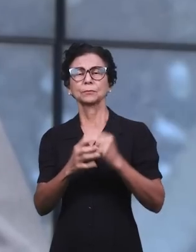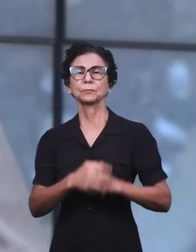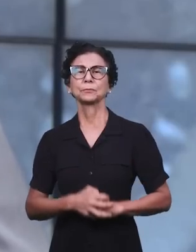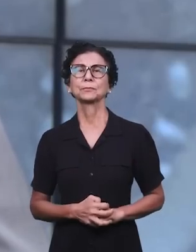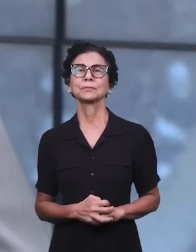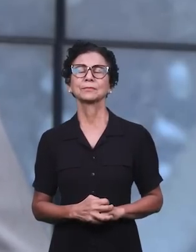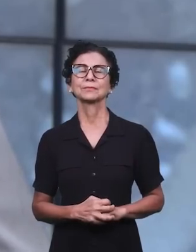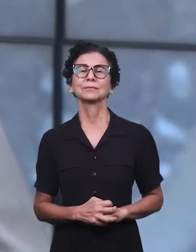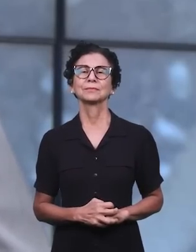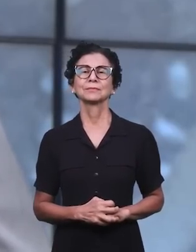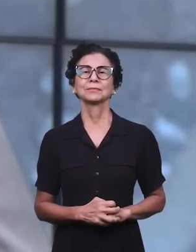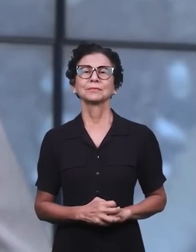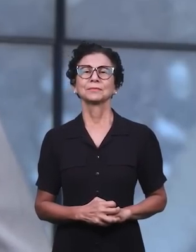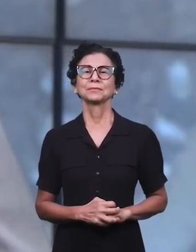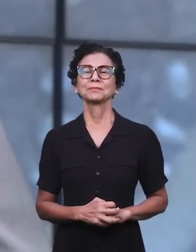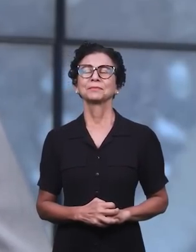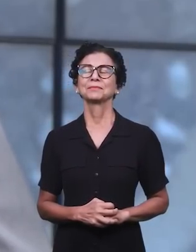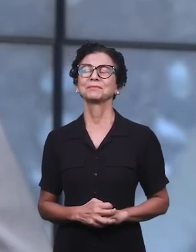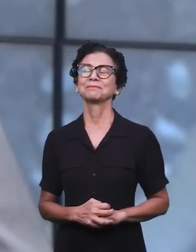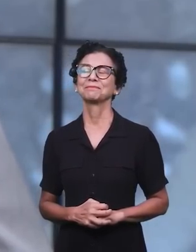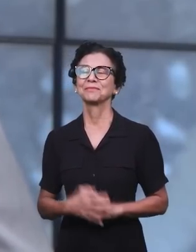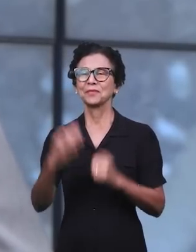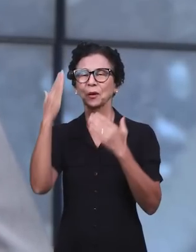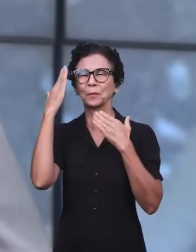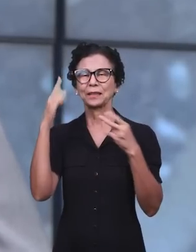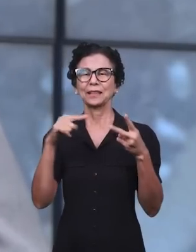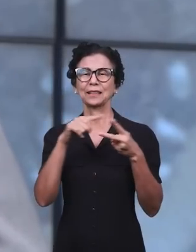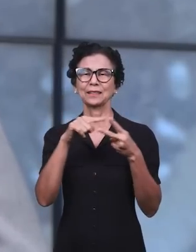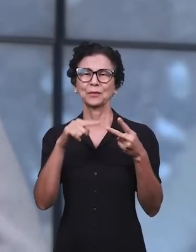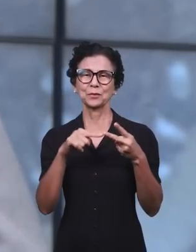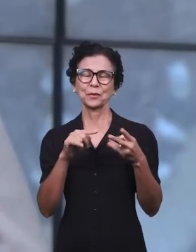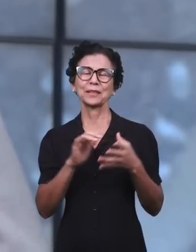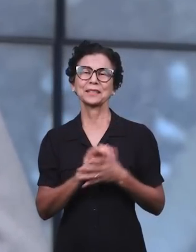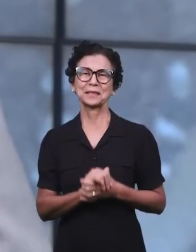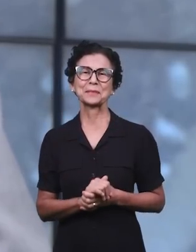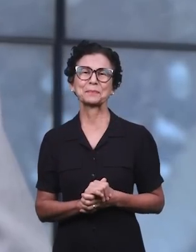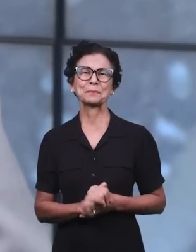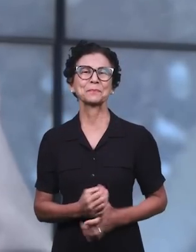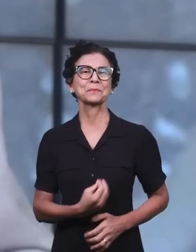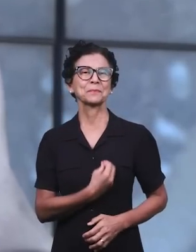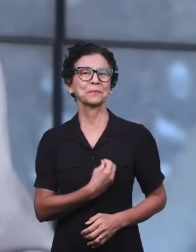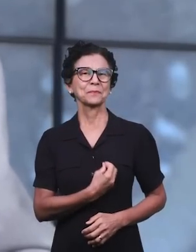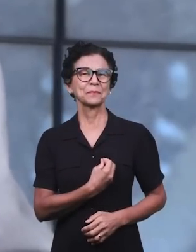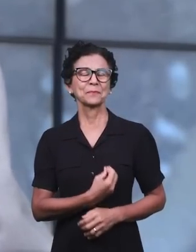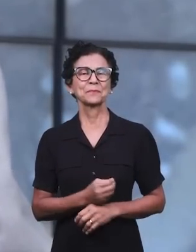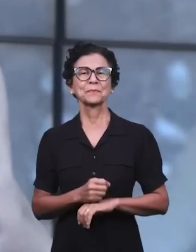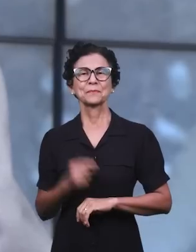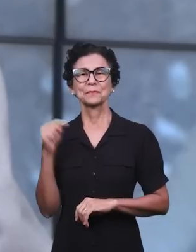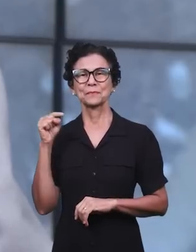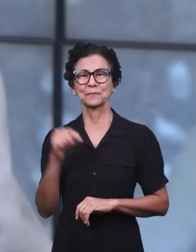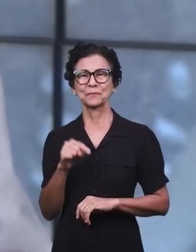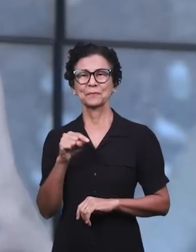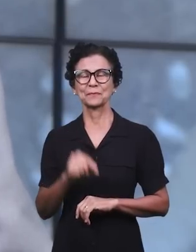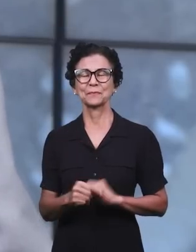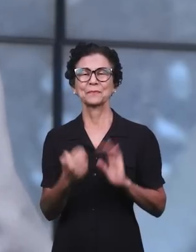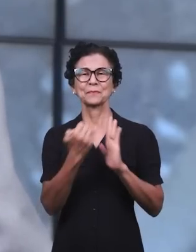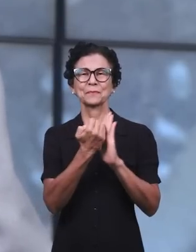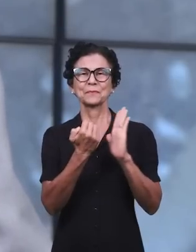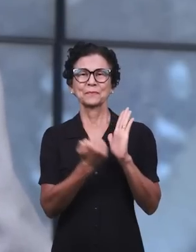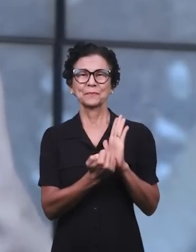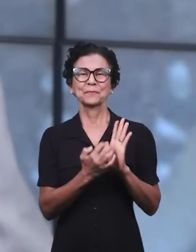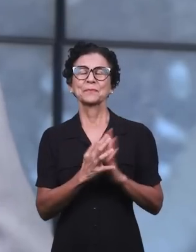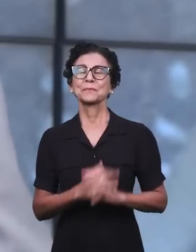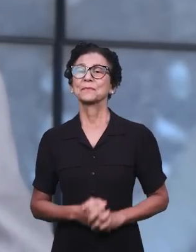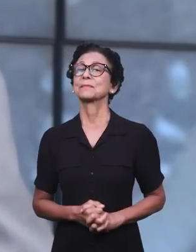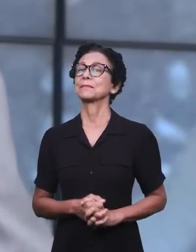Amém. Obrigado, Pedro Henrique. Obrigado, Maria Luísa, pela participação de vocês aqui no programa Os Dias da Minha Mocidade. E